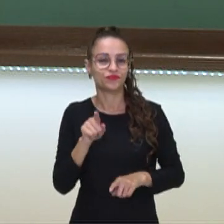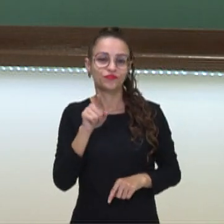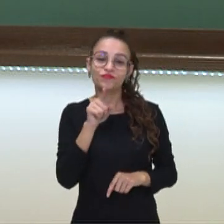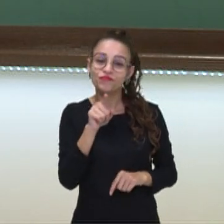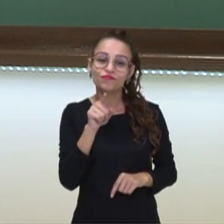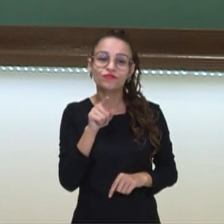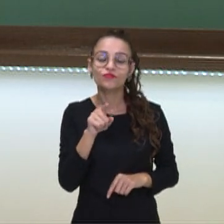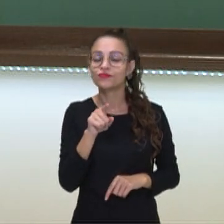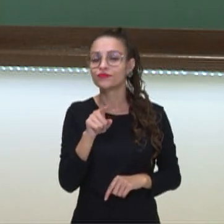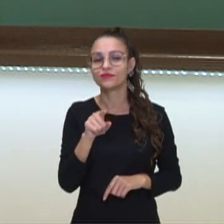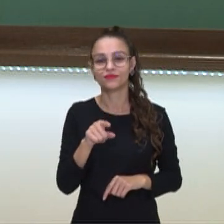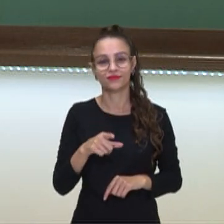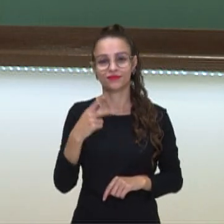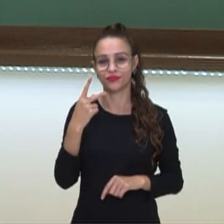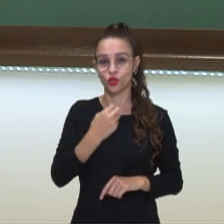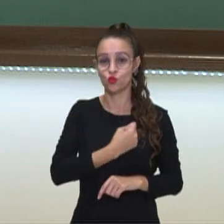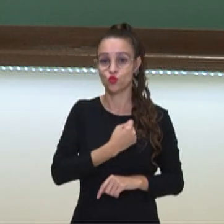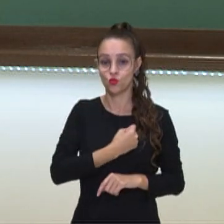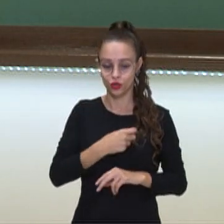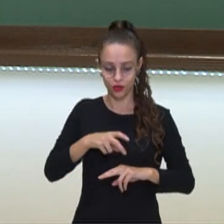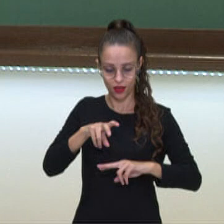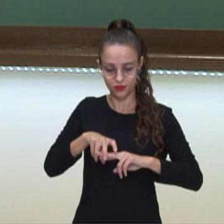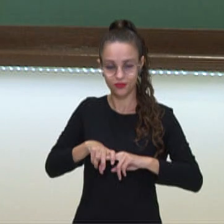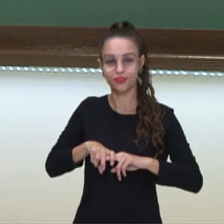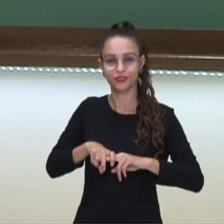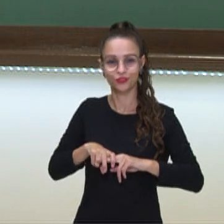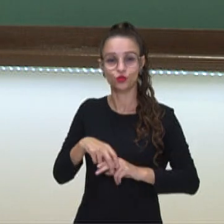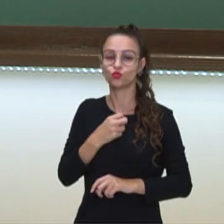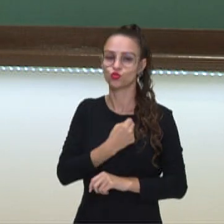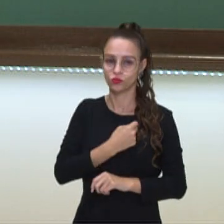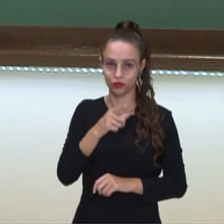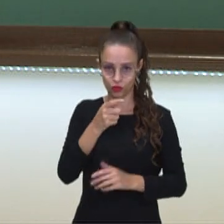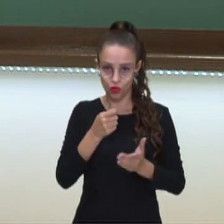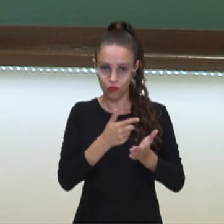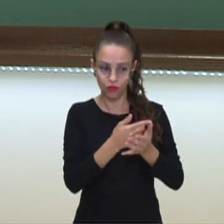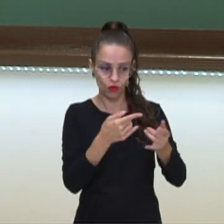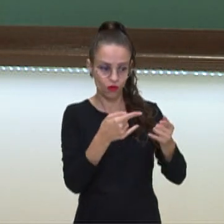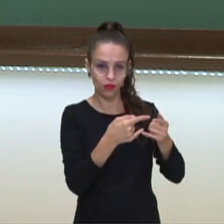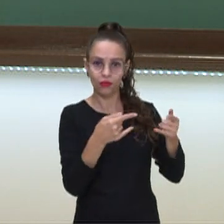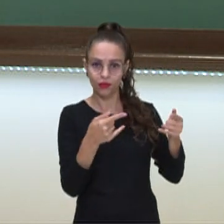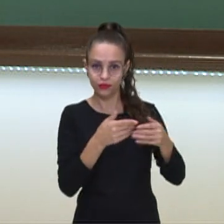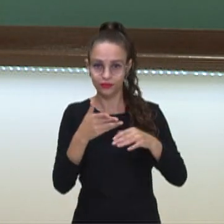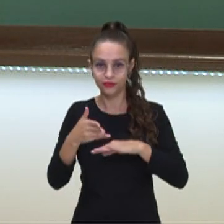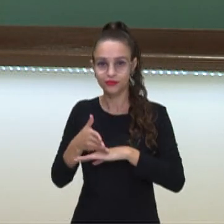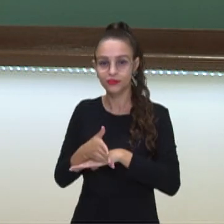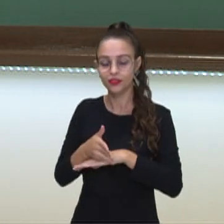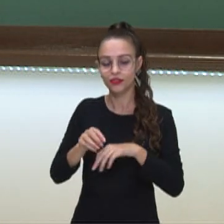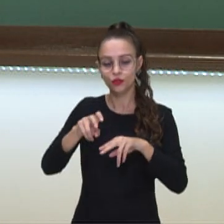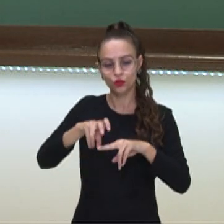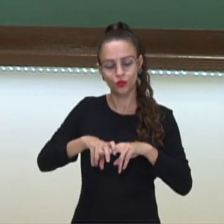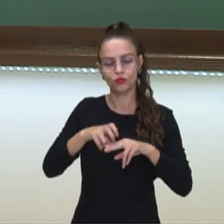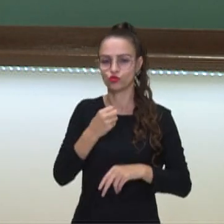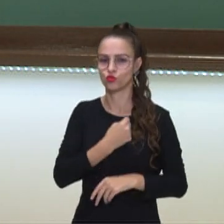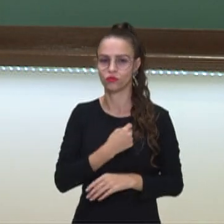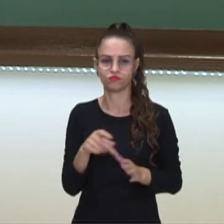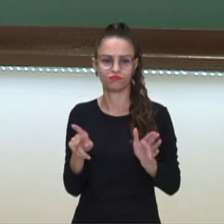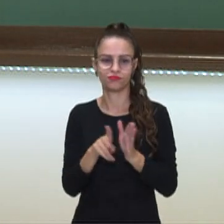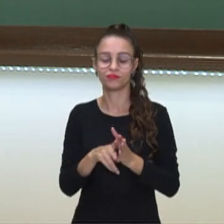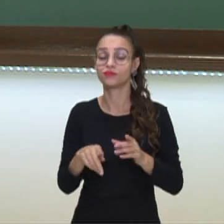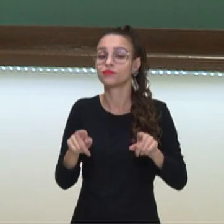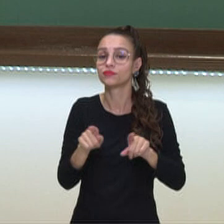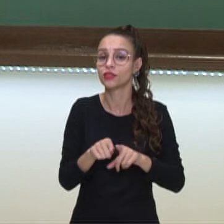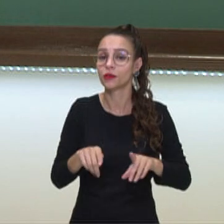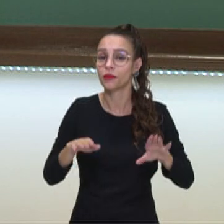seu assento numerado, né? Que quando você comprou lá o ingresso, determinou esse assento numerado. E muitas